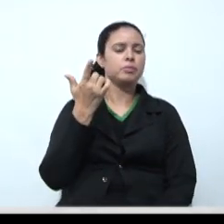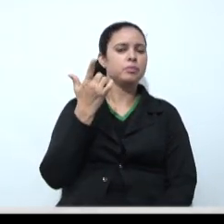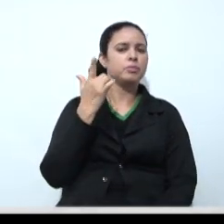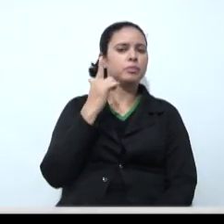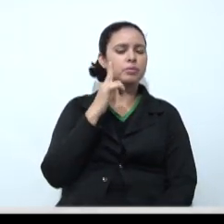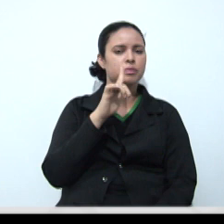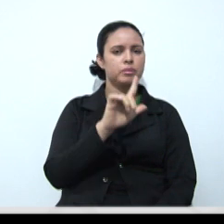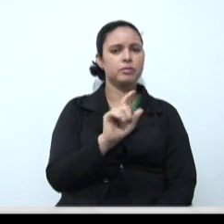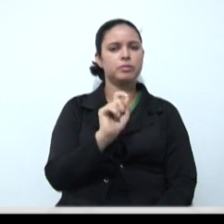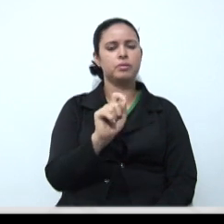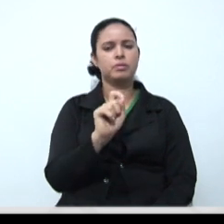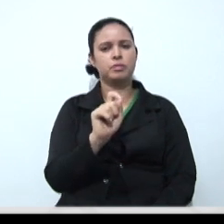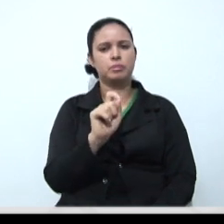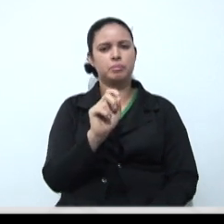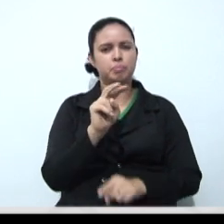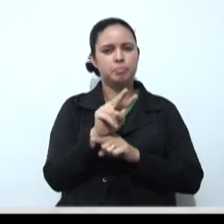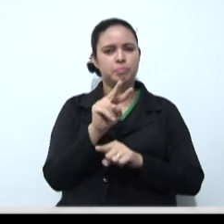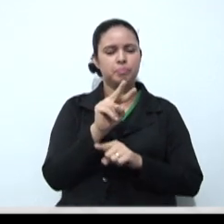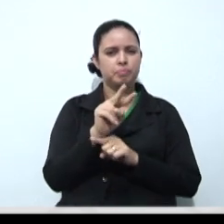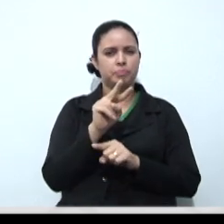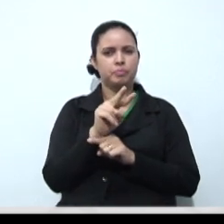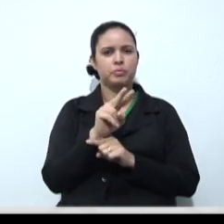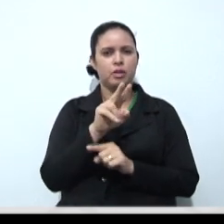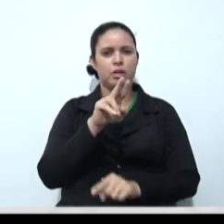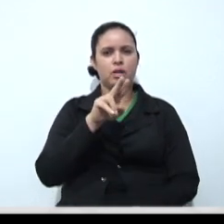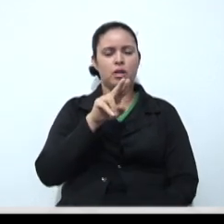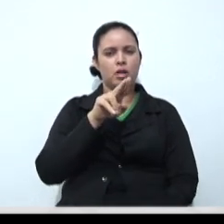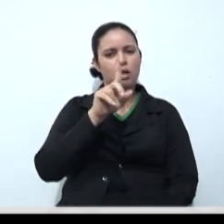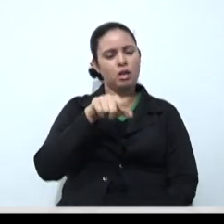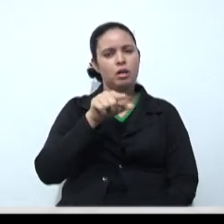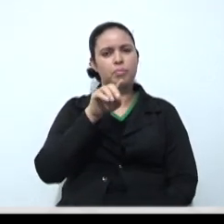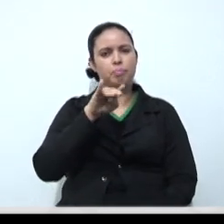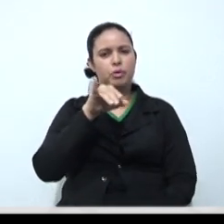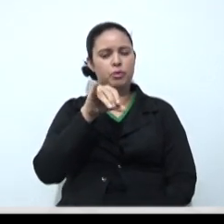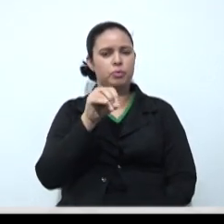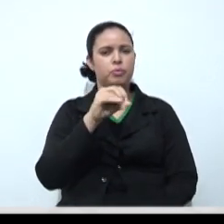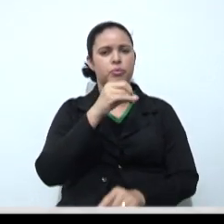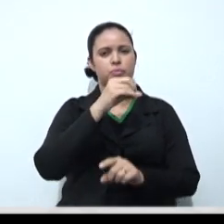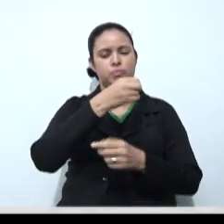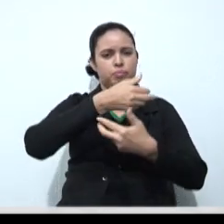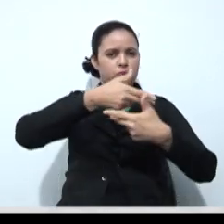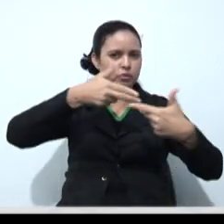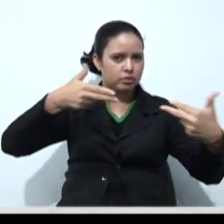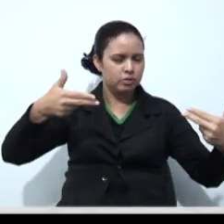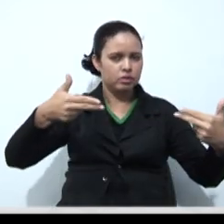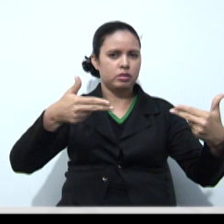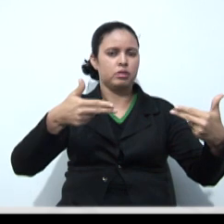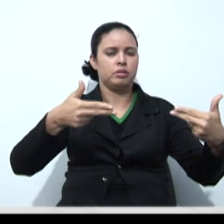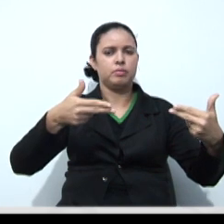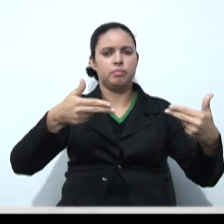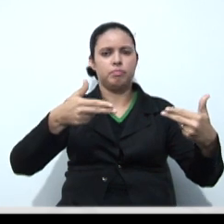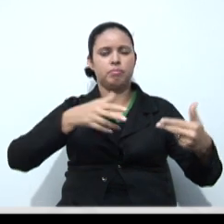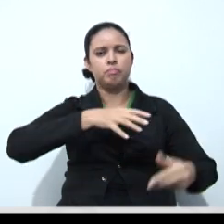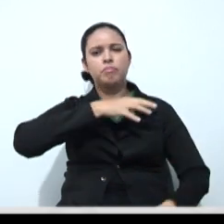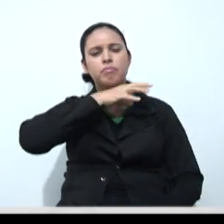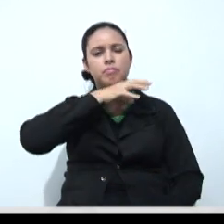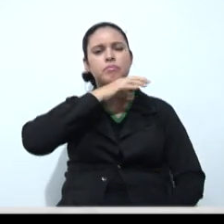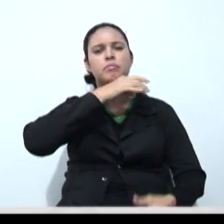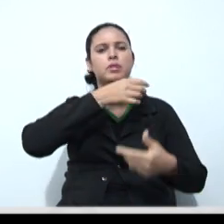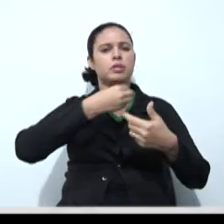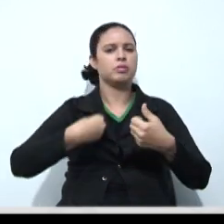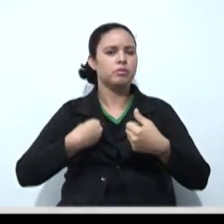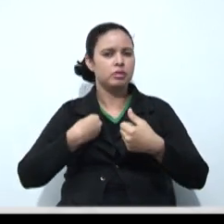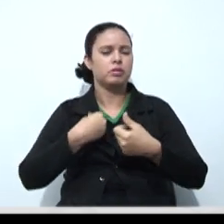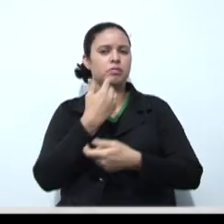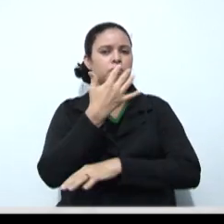resguardar, a biodiversidade. Ele é responsável por planejar e executar projetos sempre visando a preservação